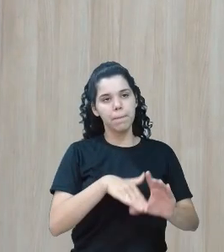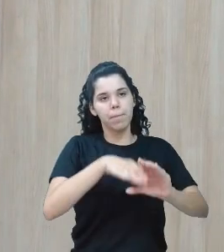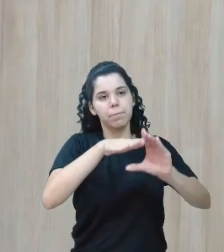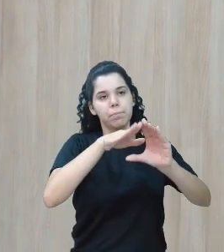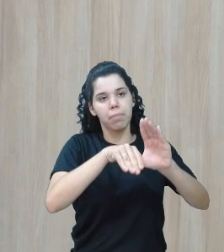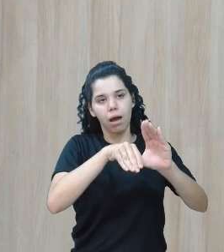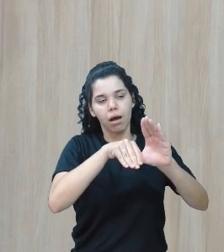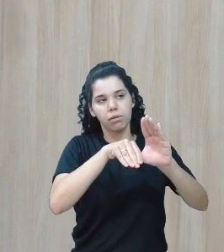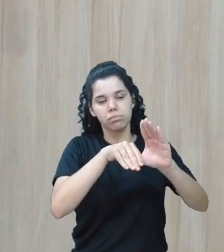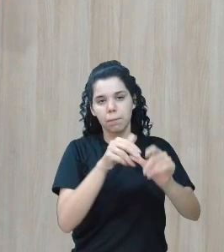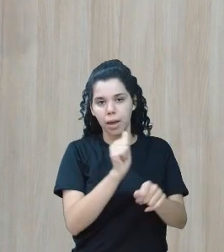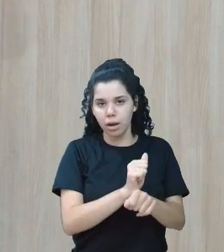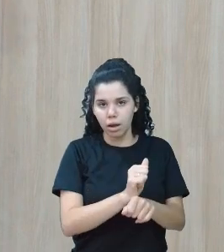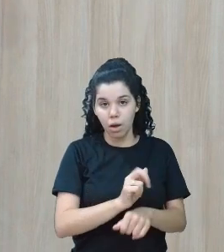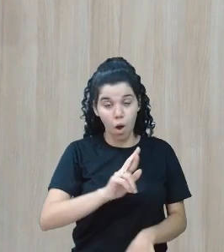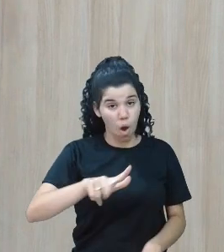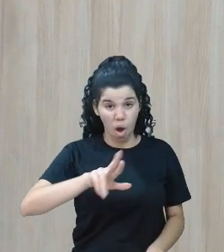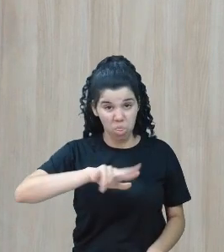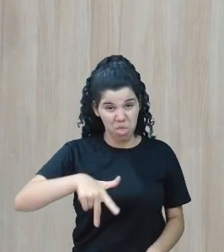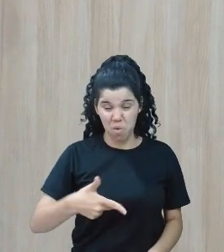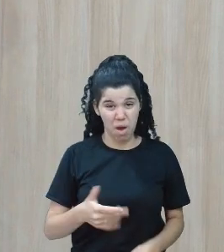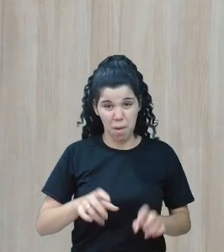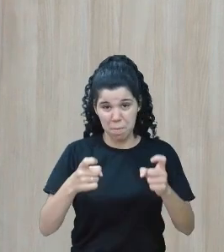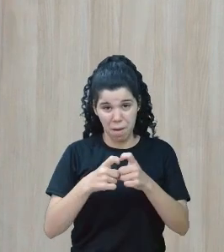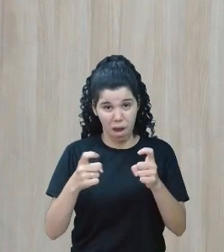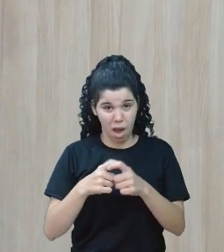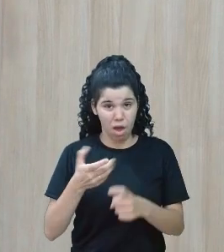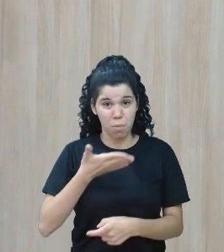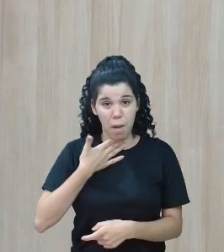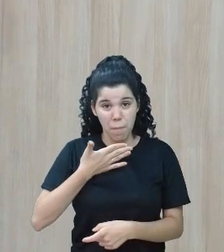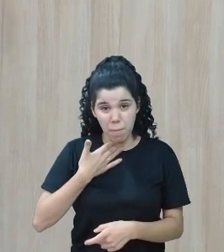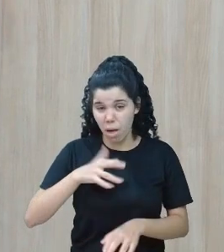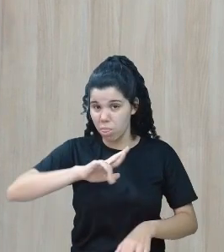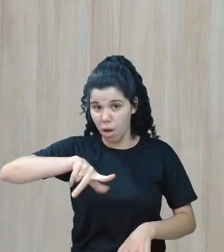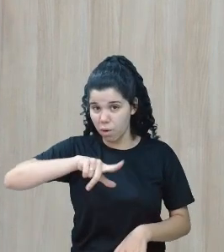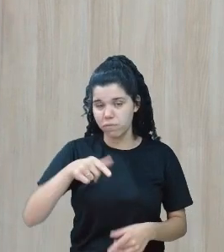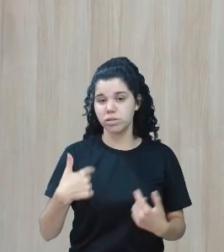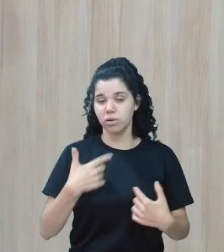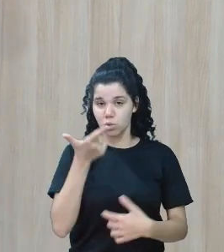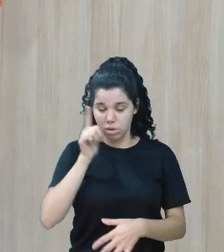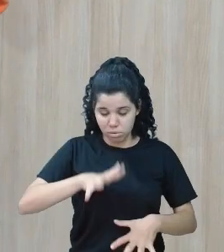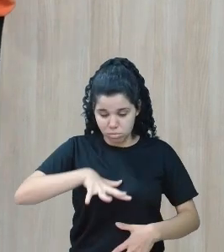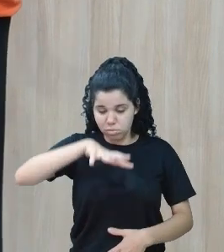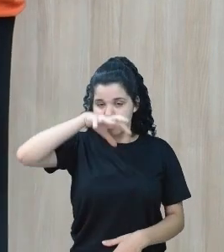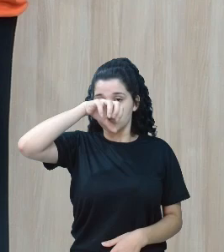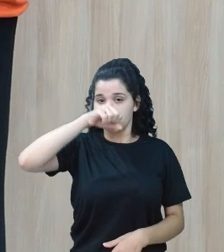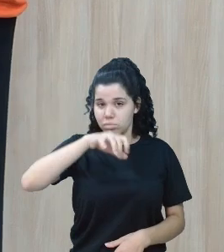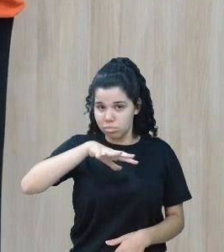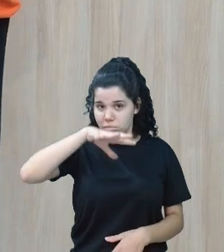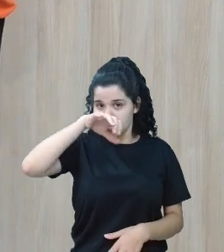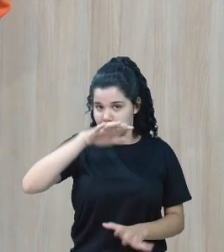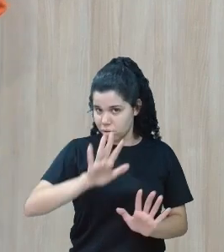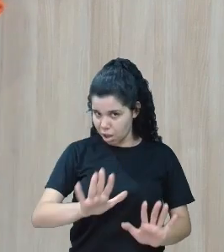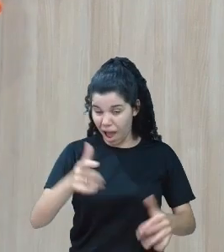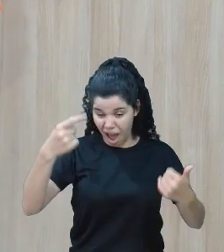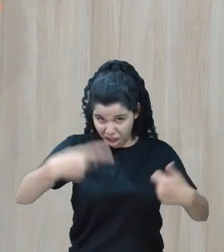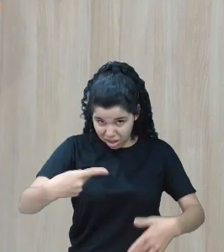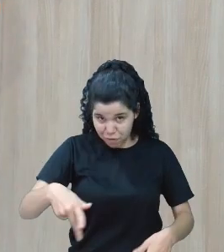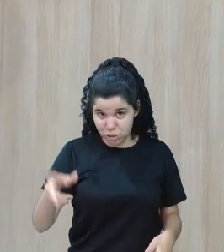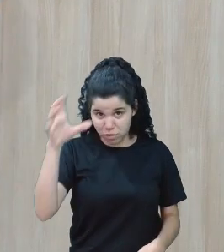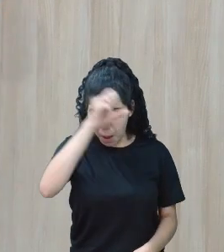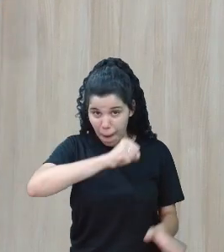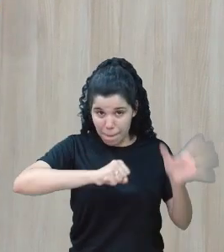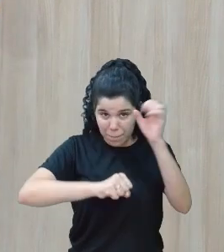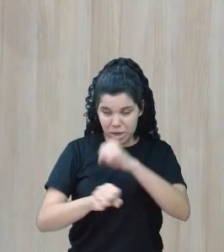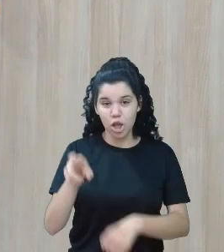não é consultório de fonoaudiologia, tá certo? Você vai aprender a respirar direitinho com um fonoaudiólogo. Aqui você vai aprender a